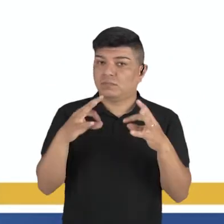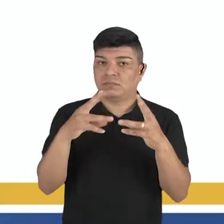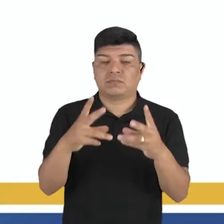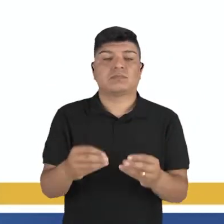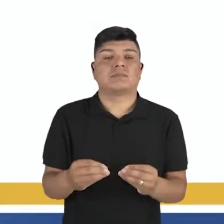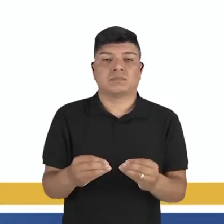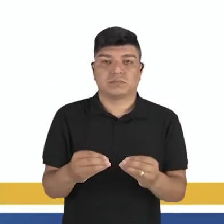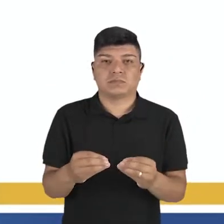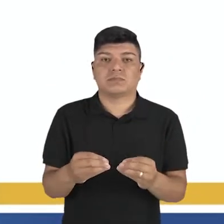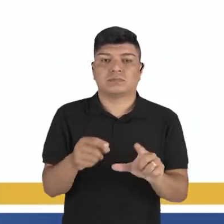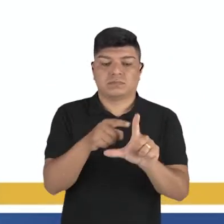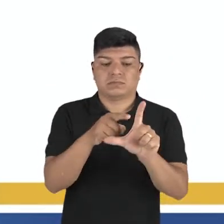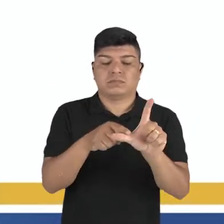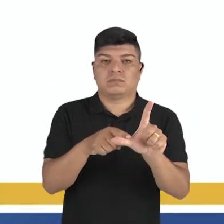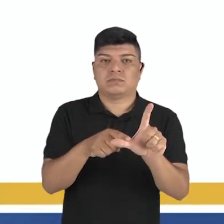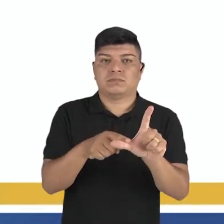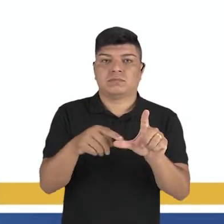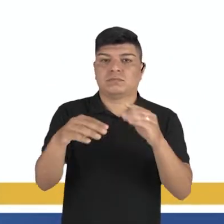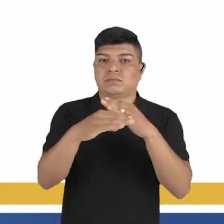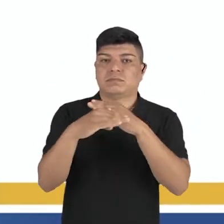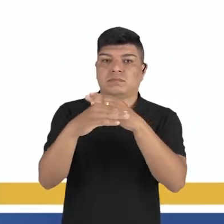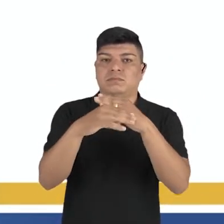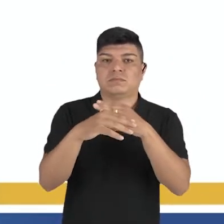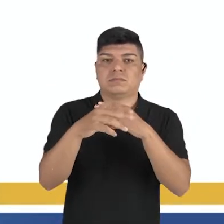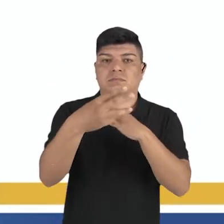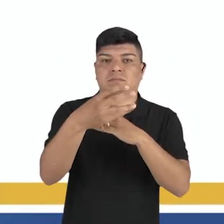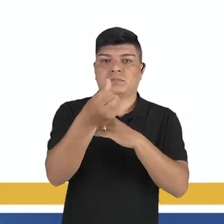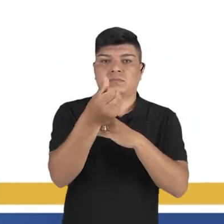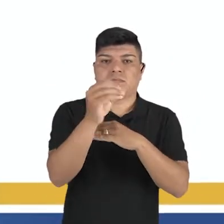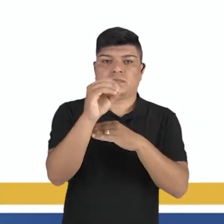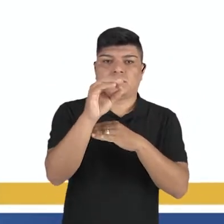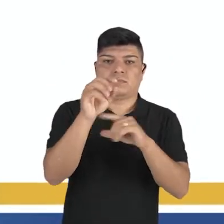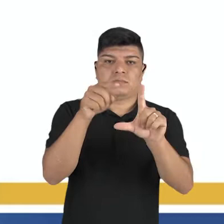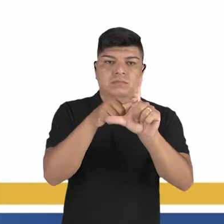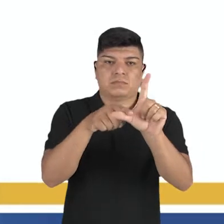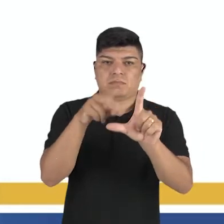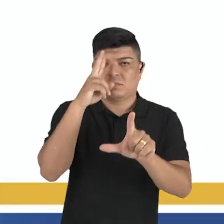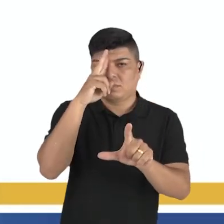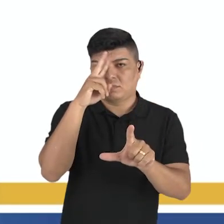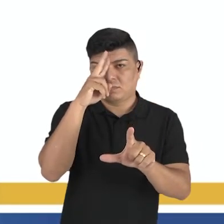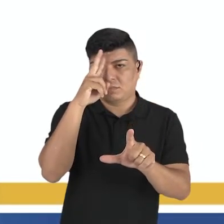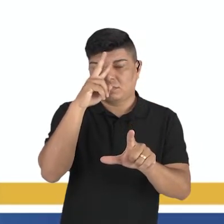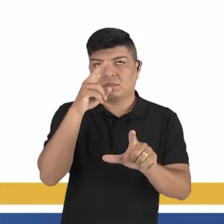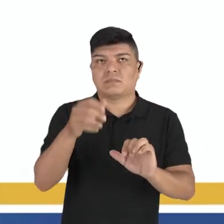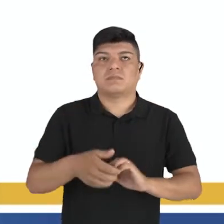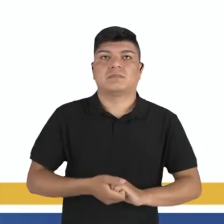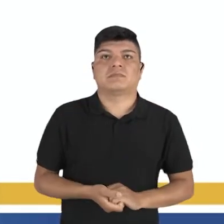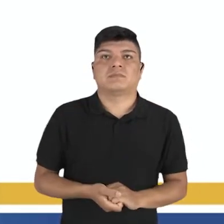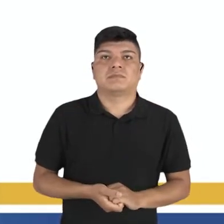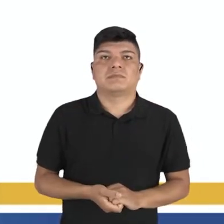completa, então o ângulo terá a medida igual a 360 graus, né? Lemos 360 graus.